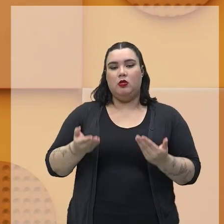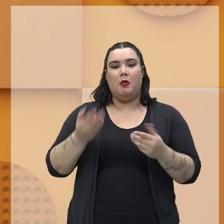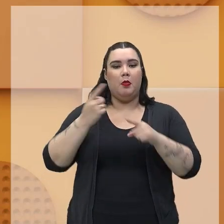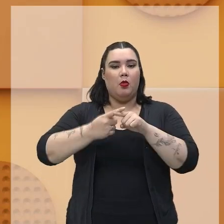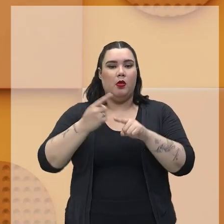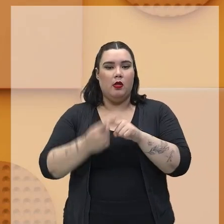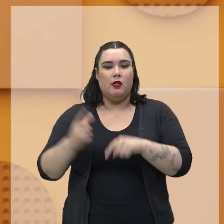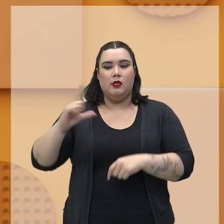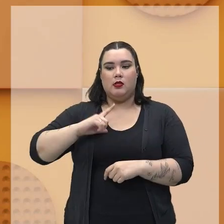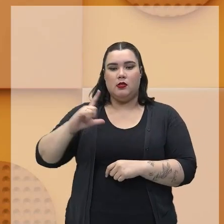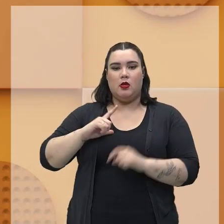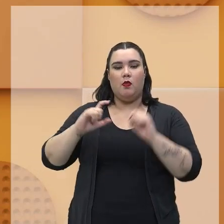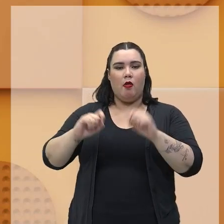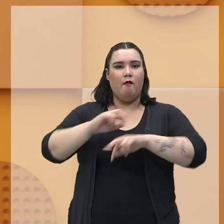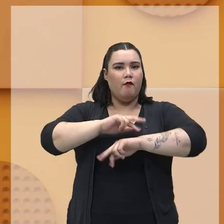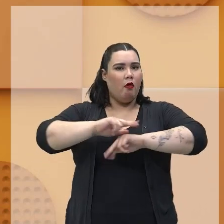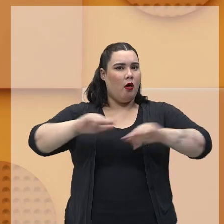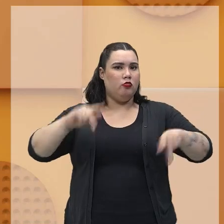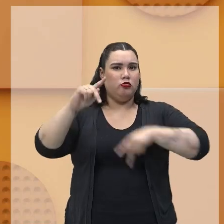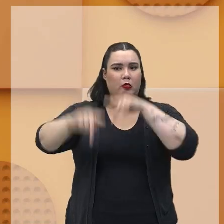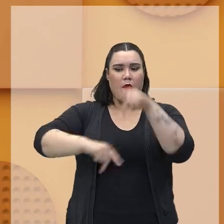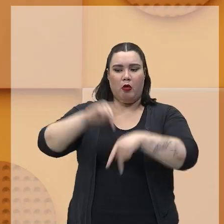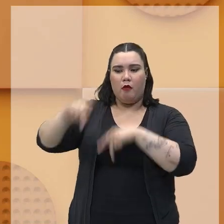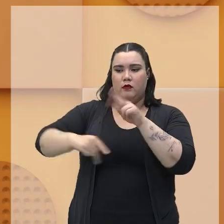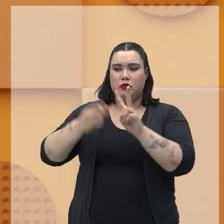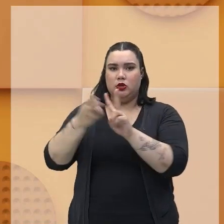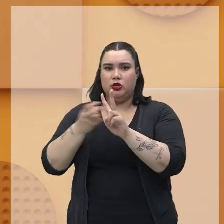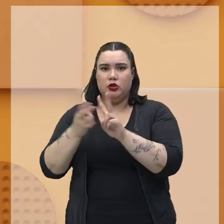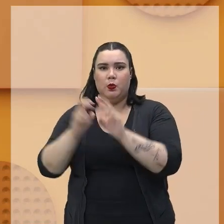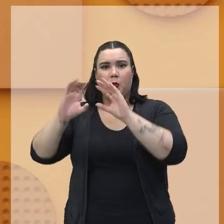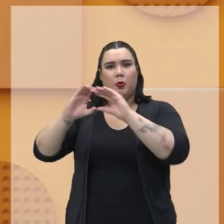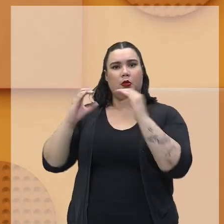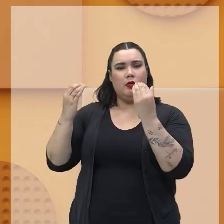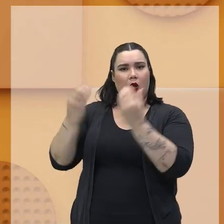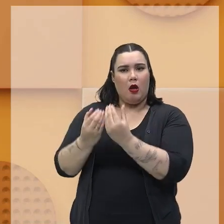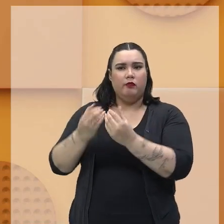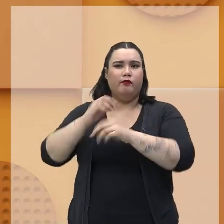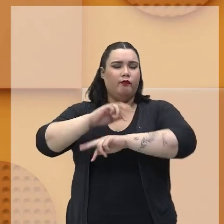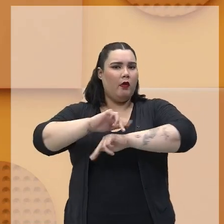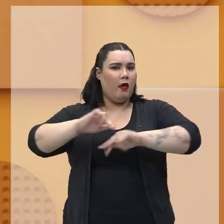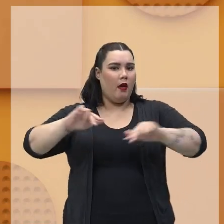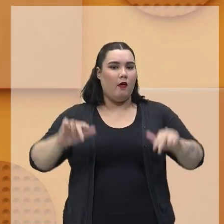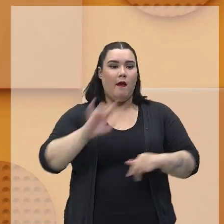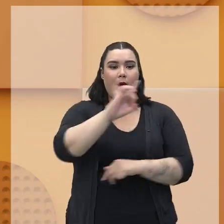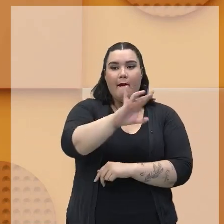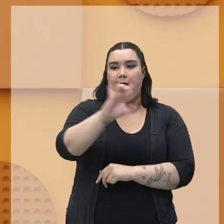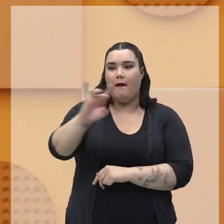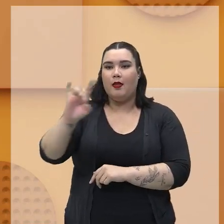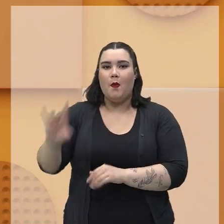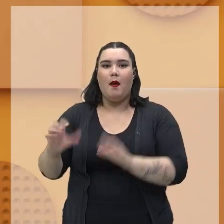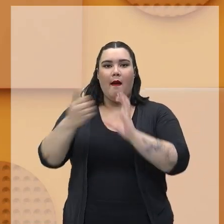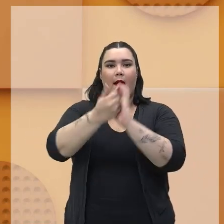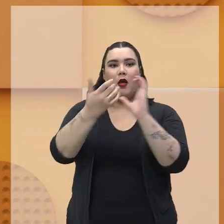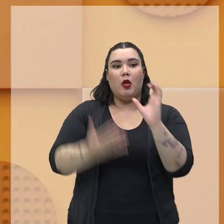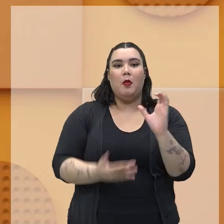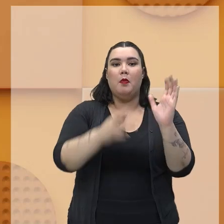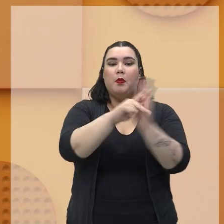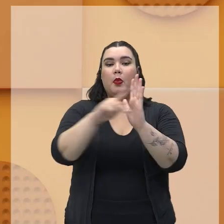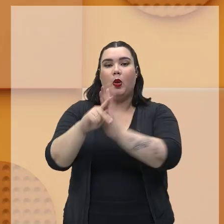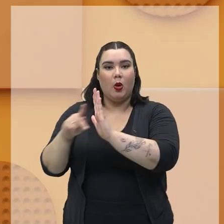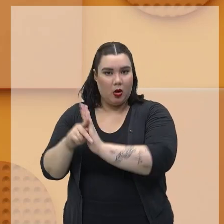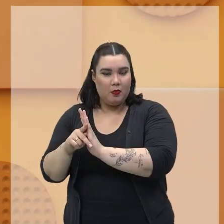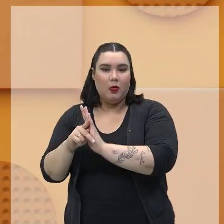existem diversas civilizações indígenas, diversos povos indígenas, cada um com sua característica em comum.